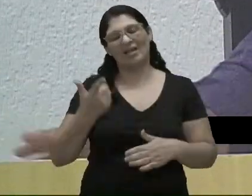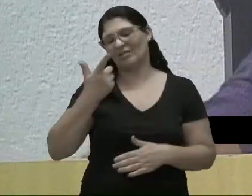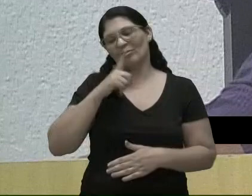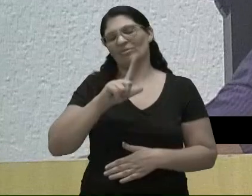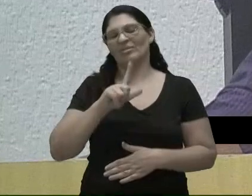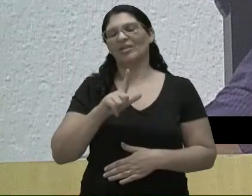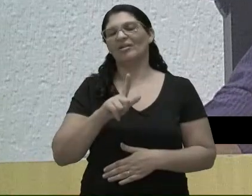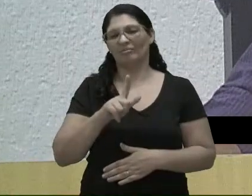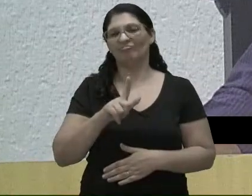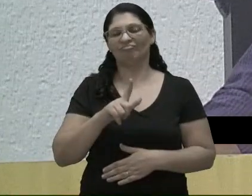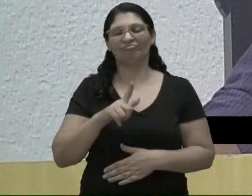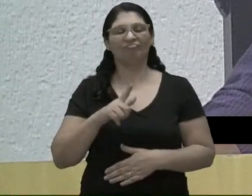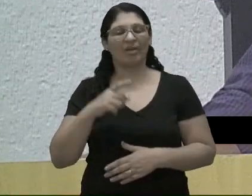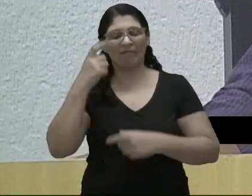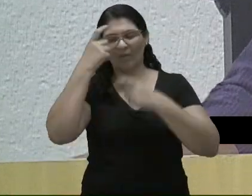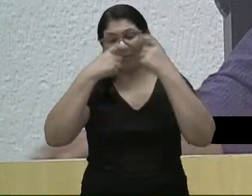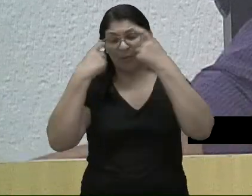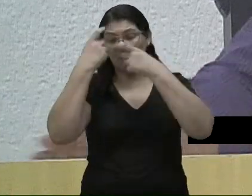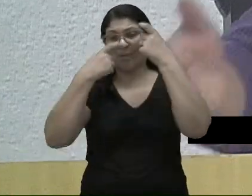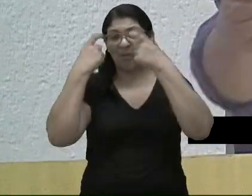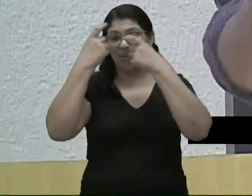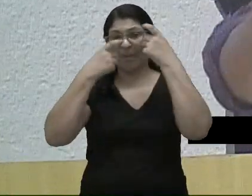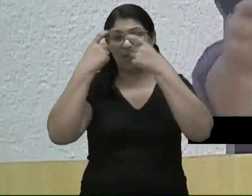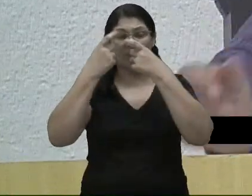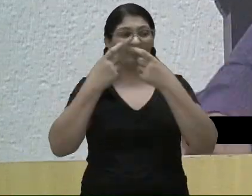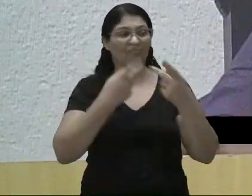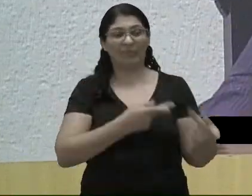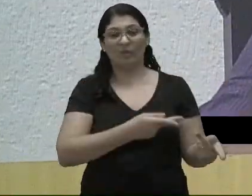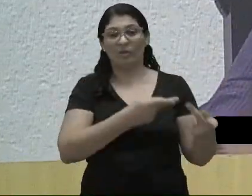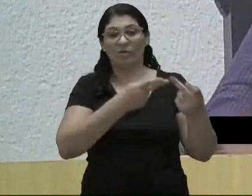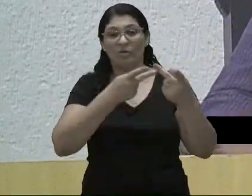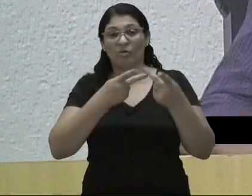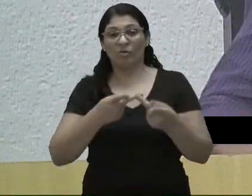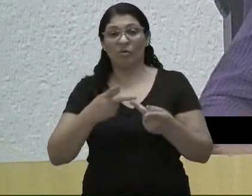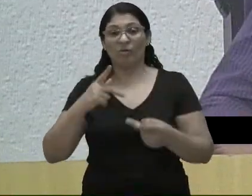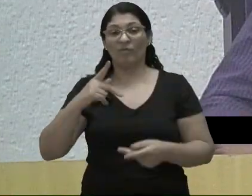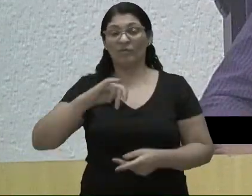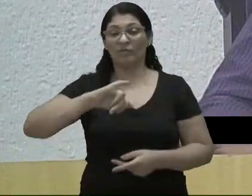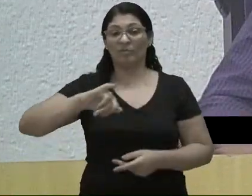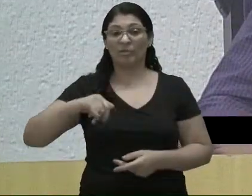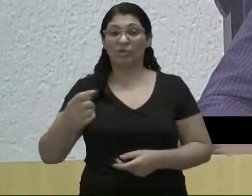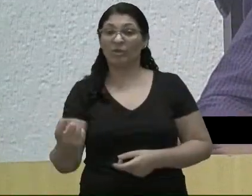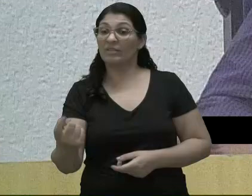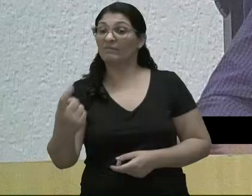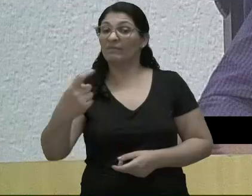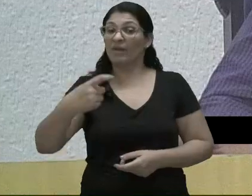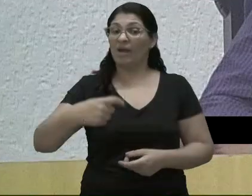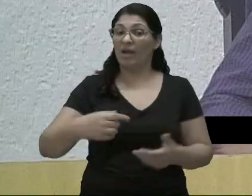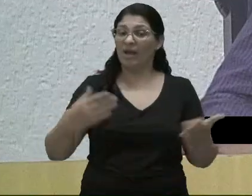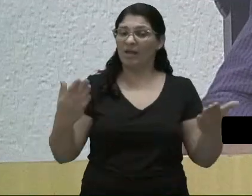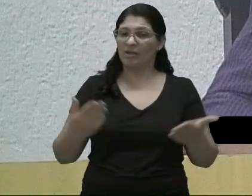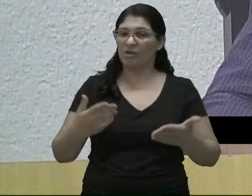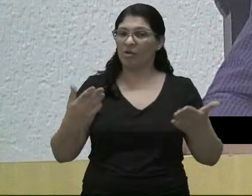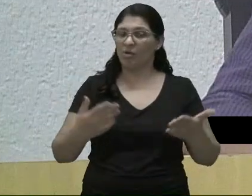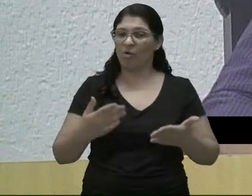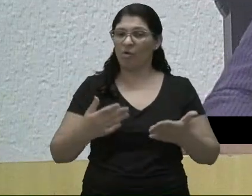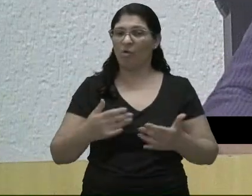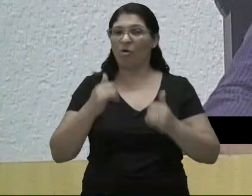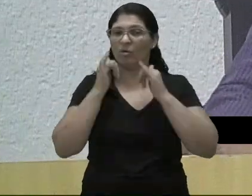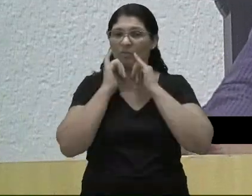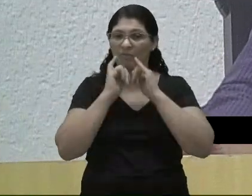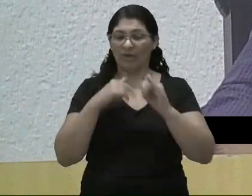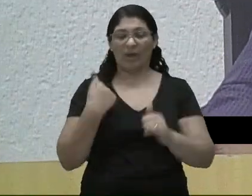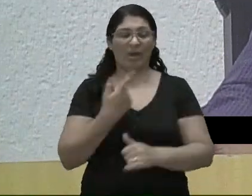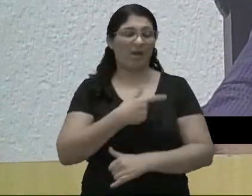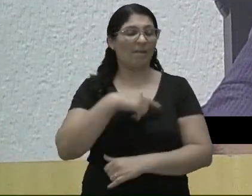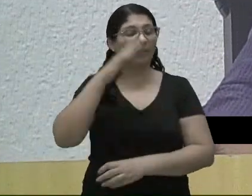muito feliz aí o convite, né, das PJs, algumas que vieram aqui hoje para prestar esclarecimentos para a gente, para a gente